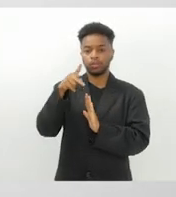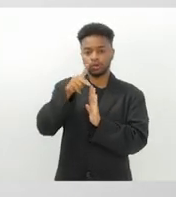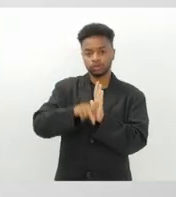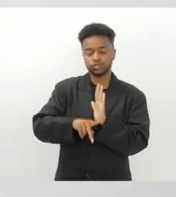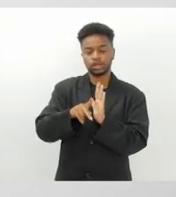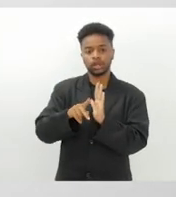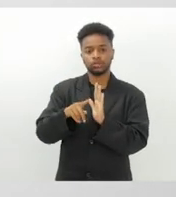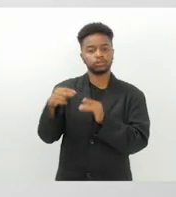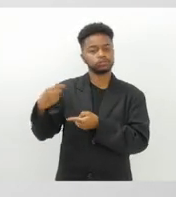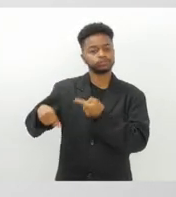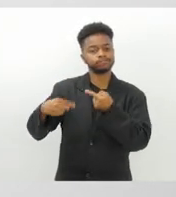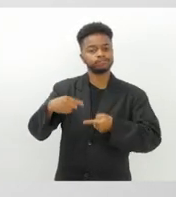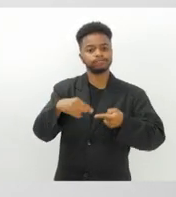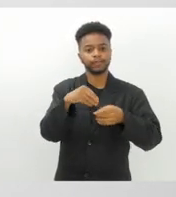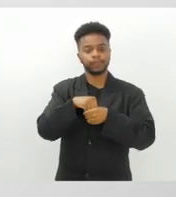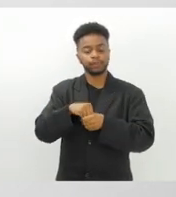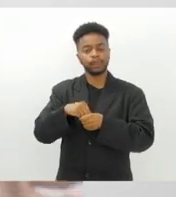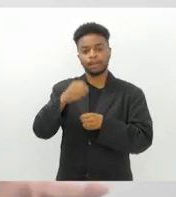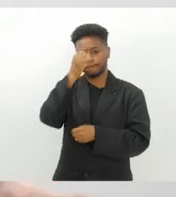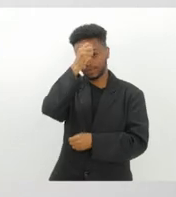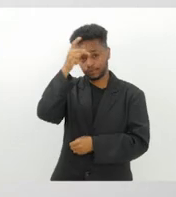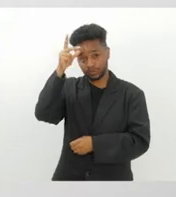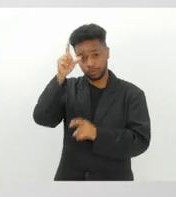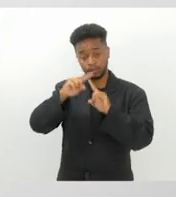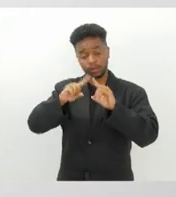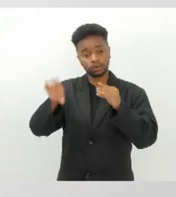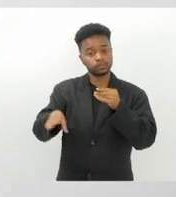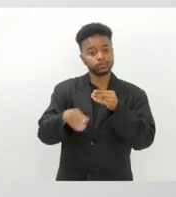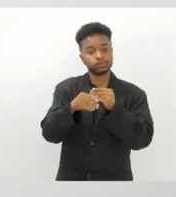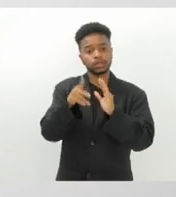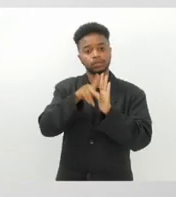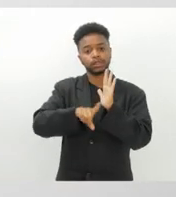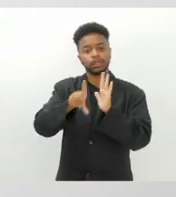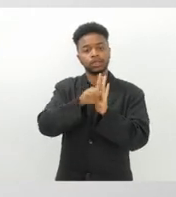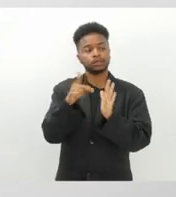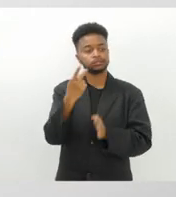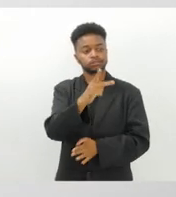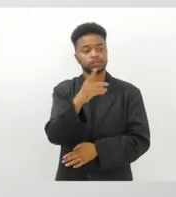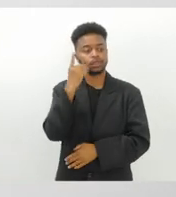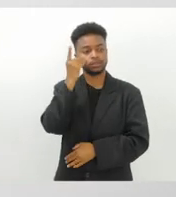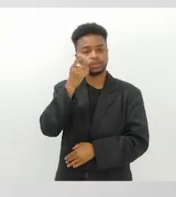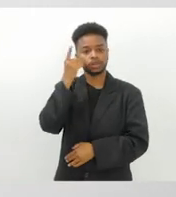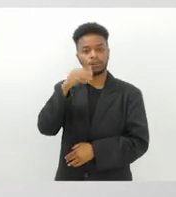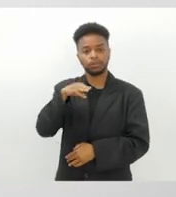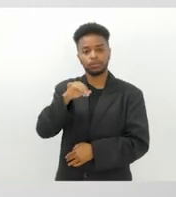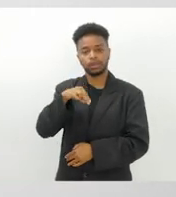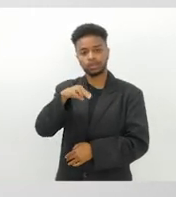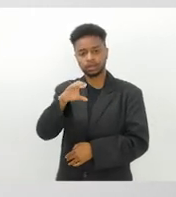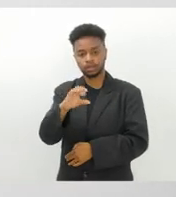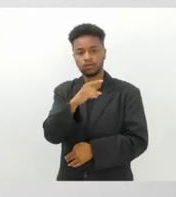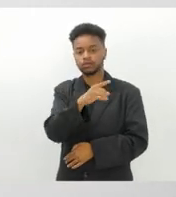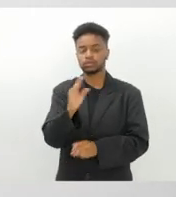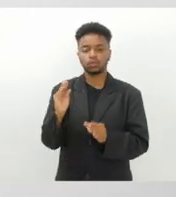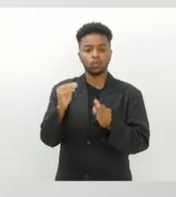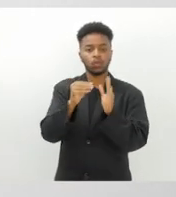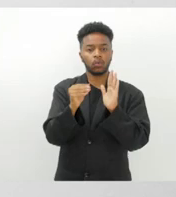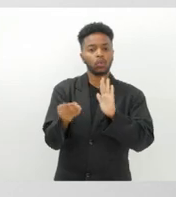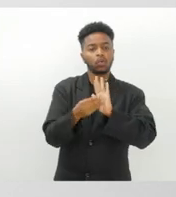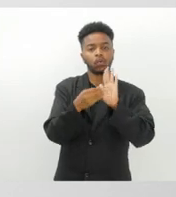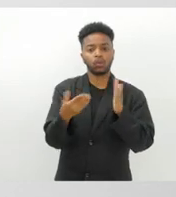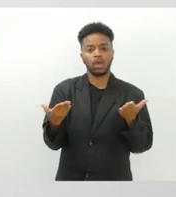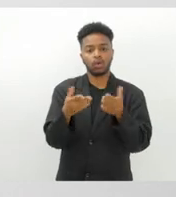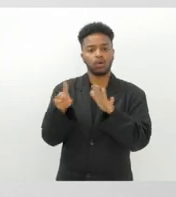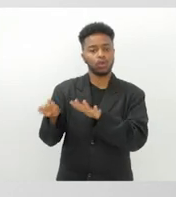que complementa o belíssimo projeto de lei que o senhor, deputado Carlos Mink, Vossa Excelência, vai protocolar essa